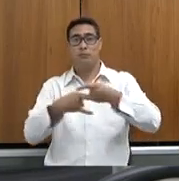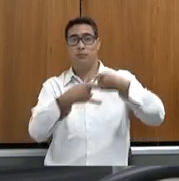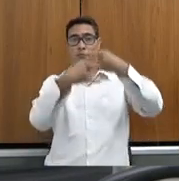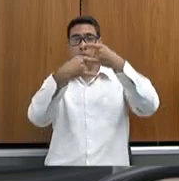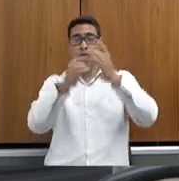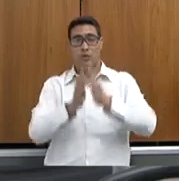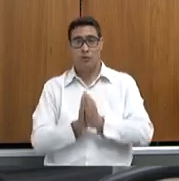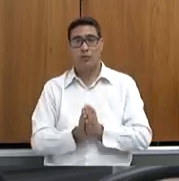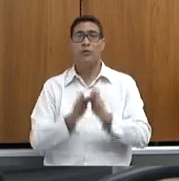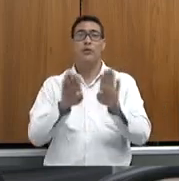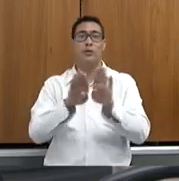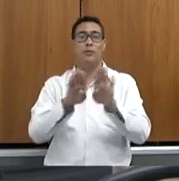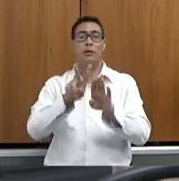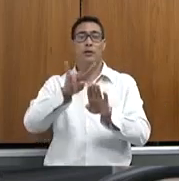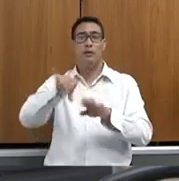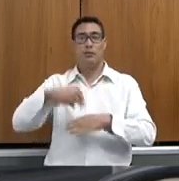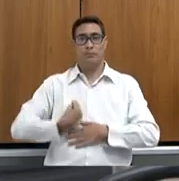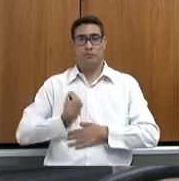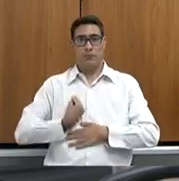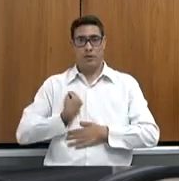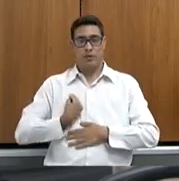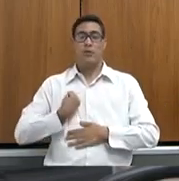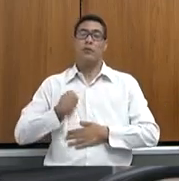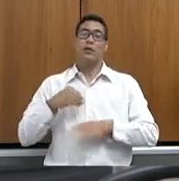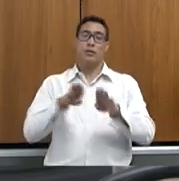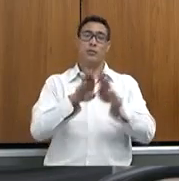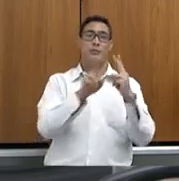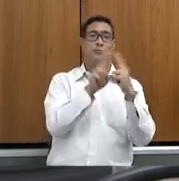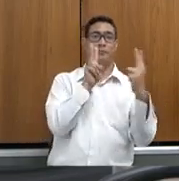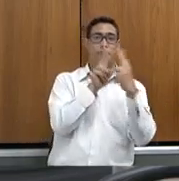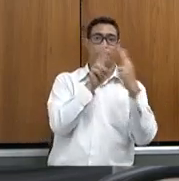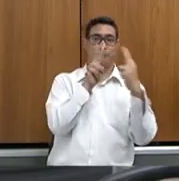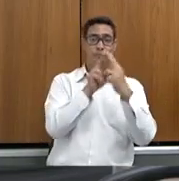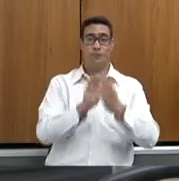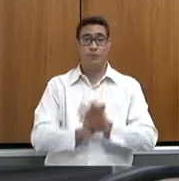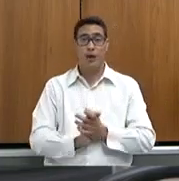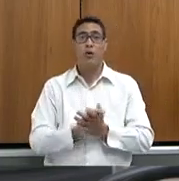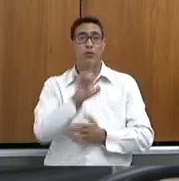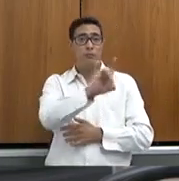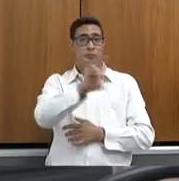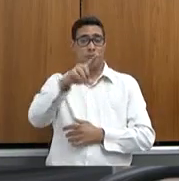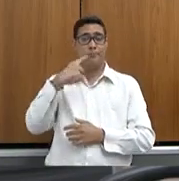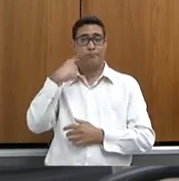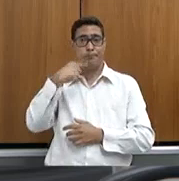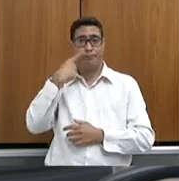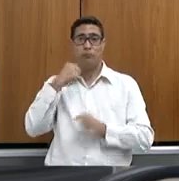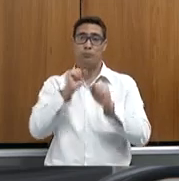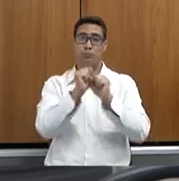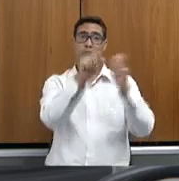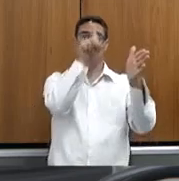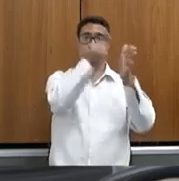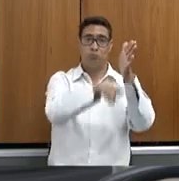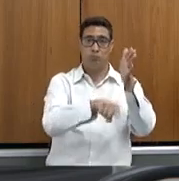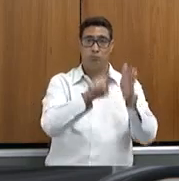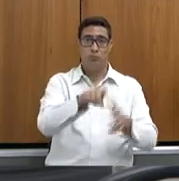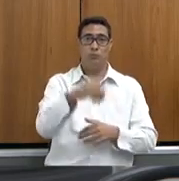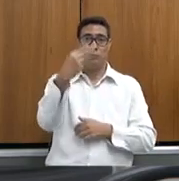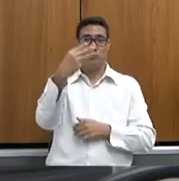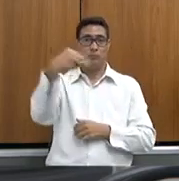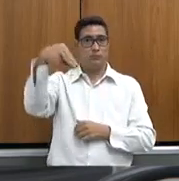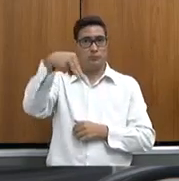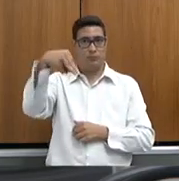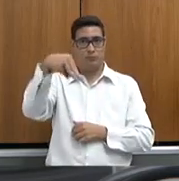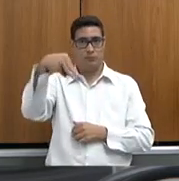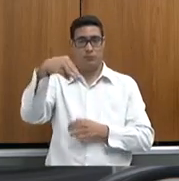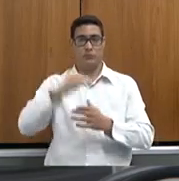os que estiverem participando de forma remota. Cada deputado poderá fazer uma interpelação pelo prazo de três minutos.